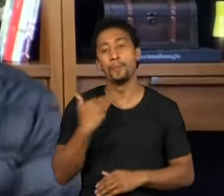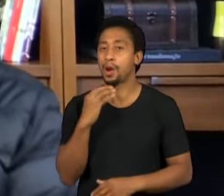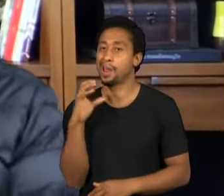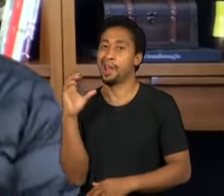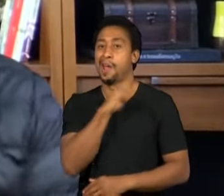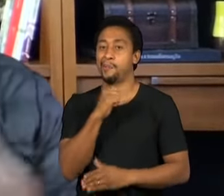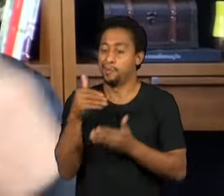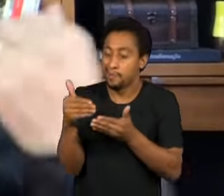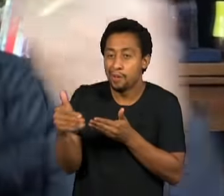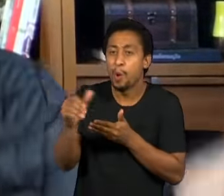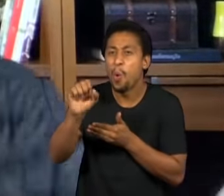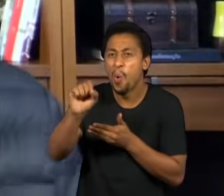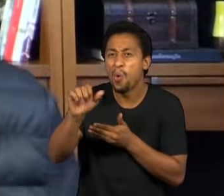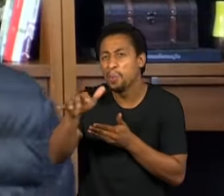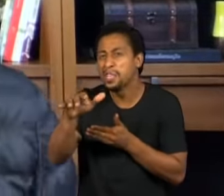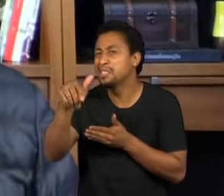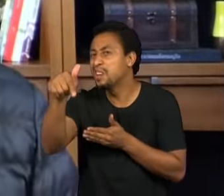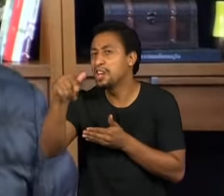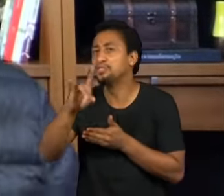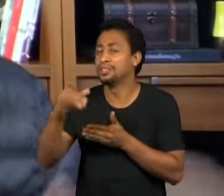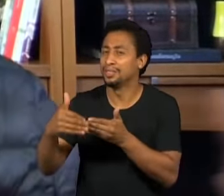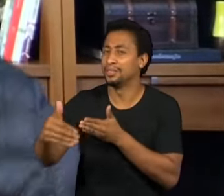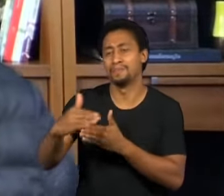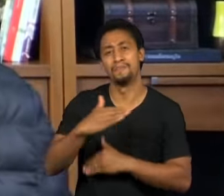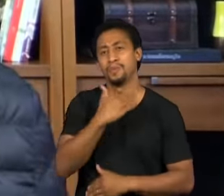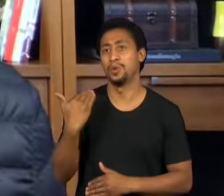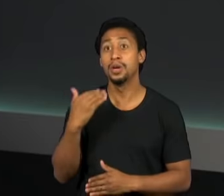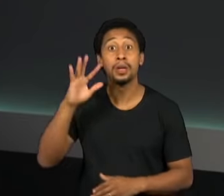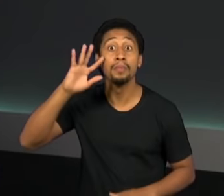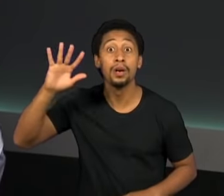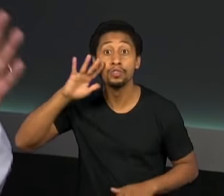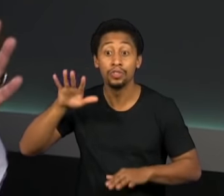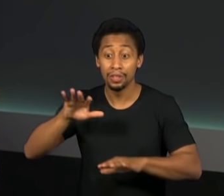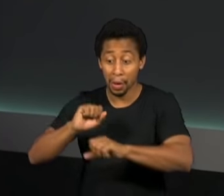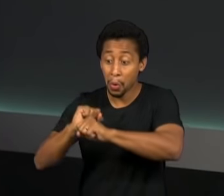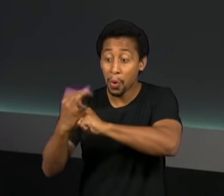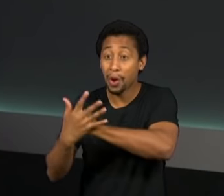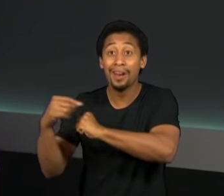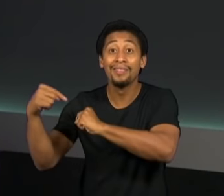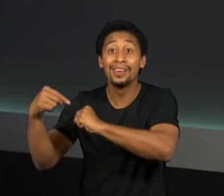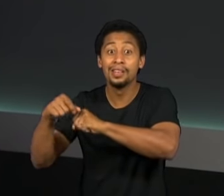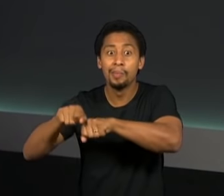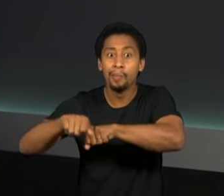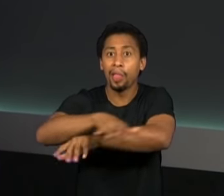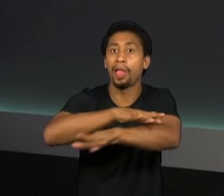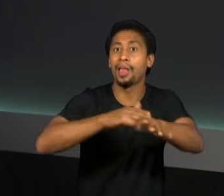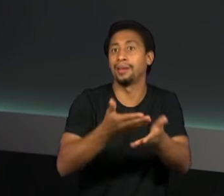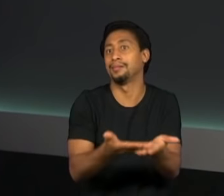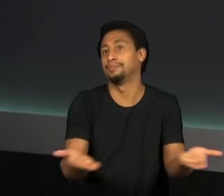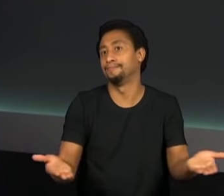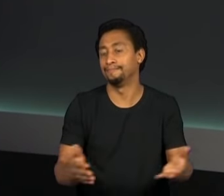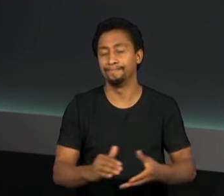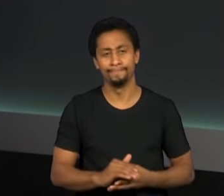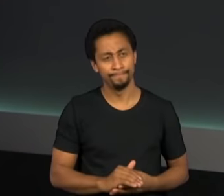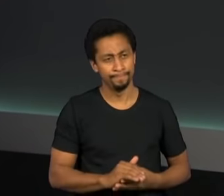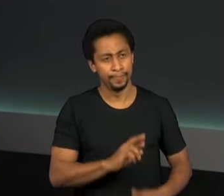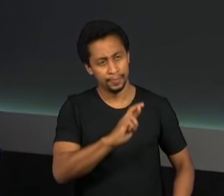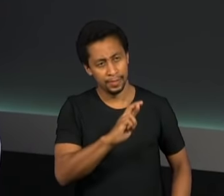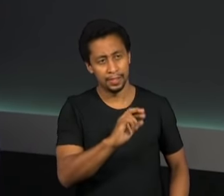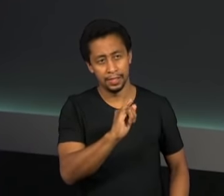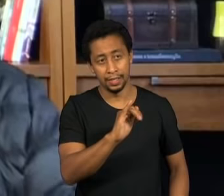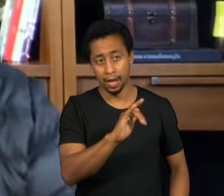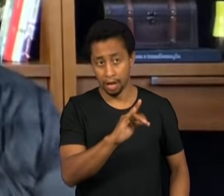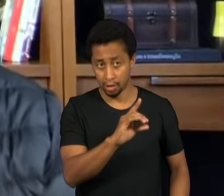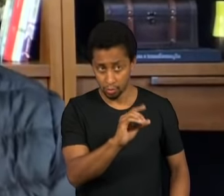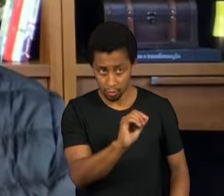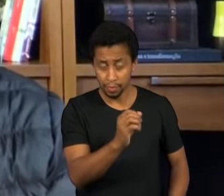que a cidade já está levando para essas aldeias. Imagina o coronavírus. Eu queria que você falasse um pouquinho, Ricardo, sobre o seu trabalho autoral,